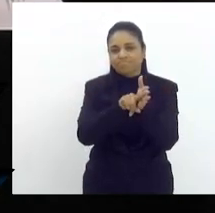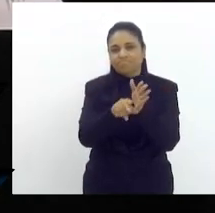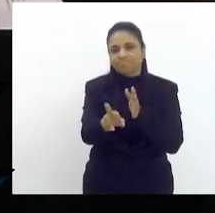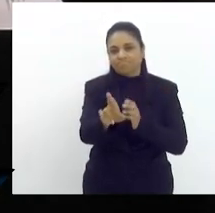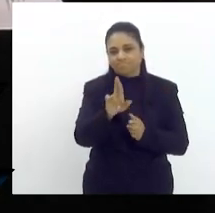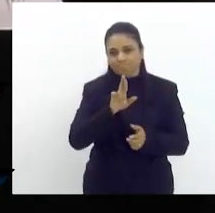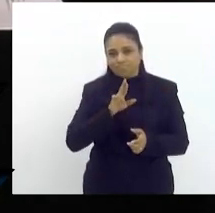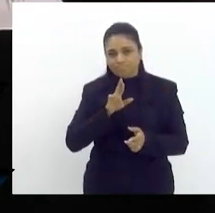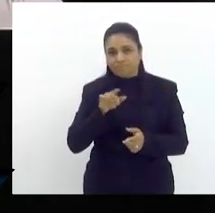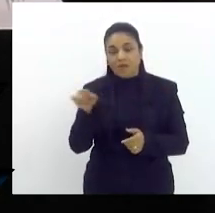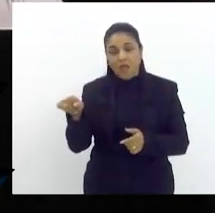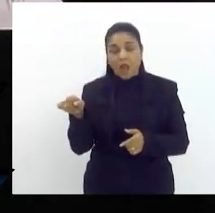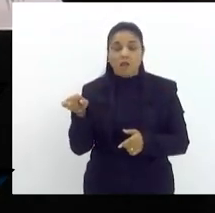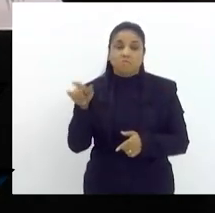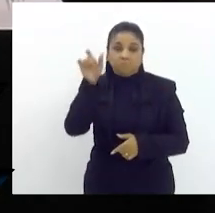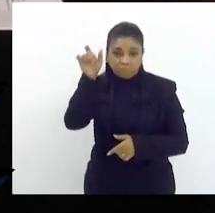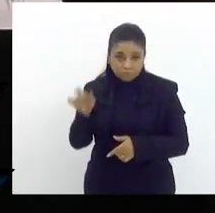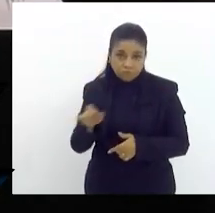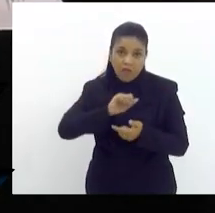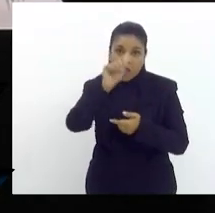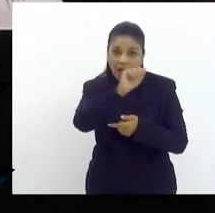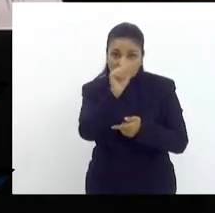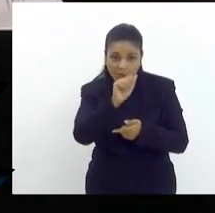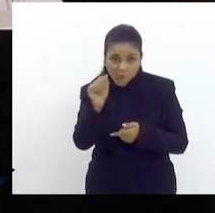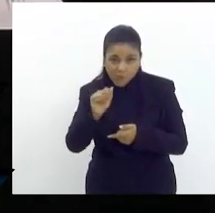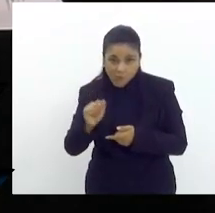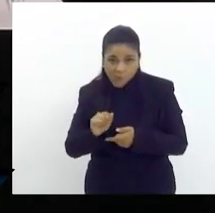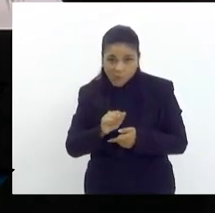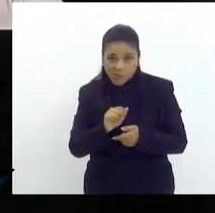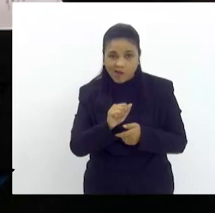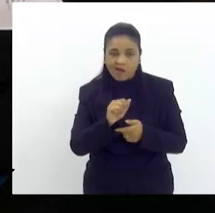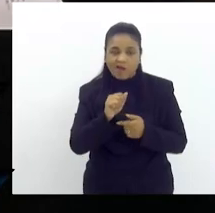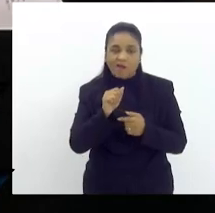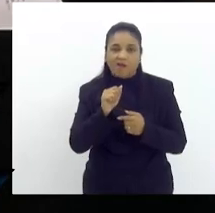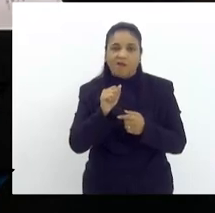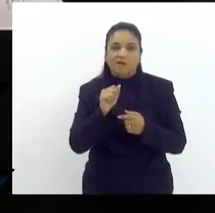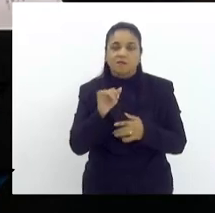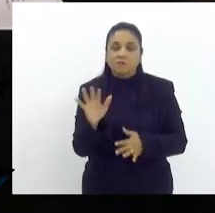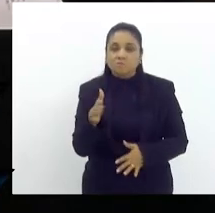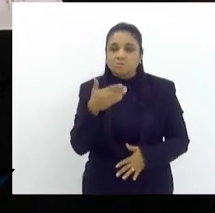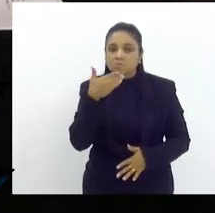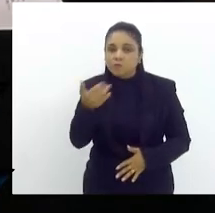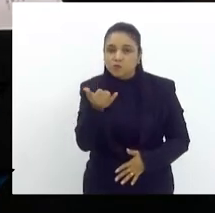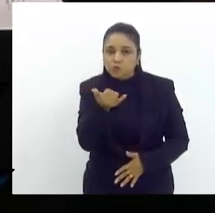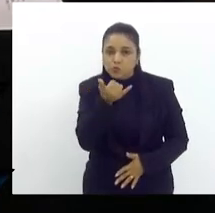foi apagou a postagem e pediu desculpas